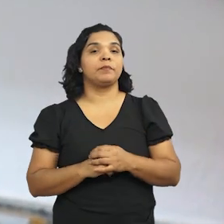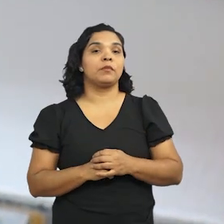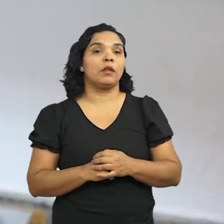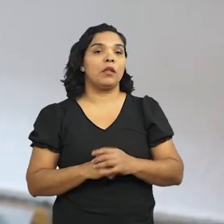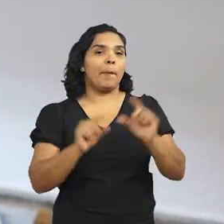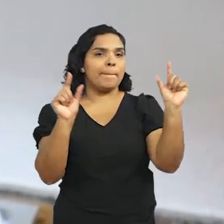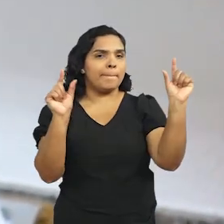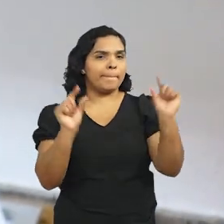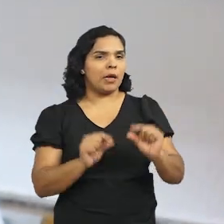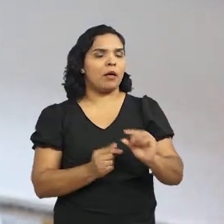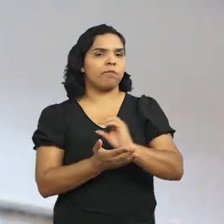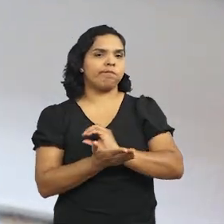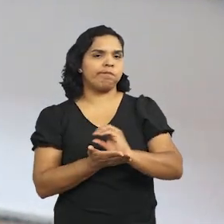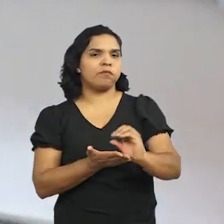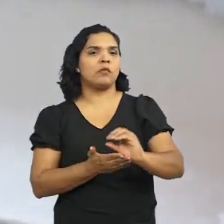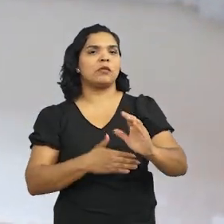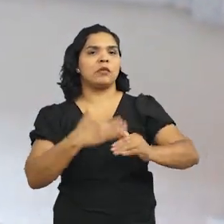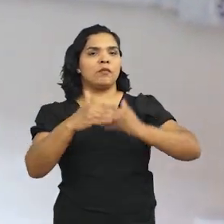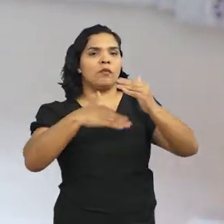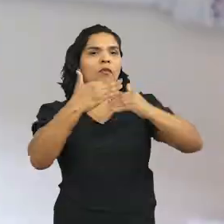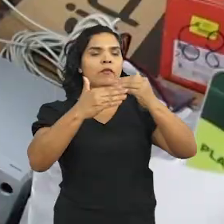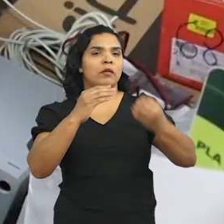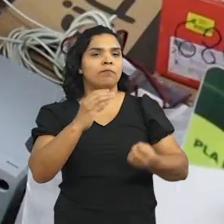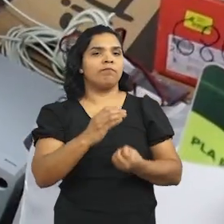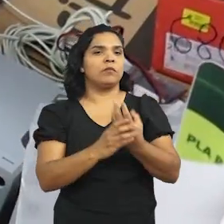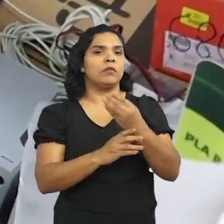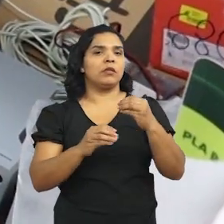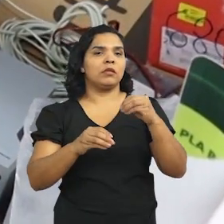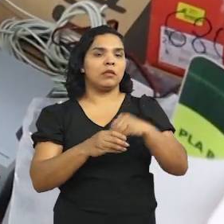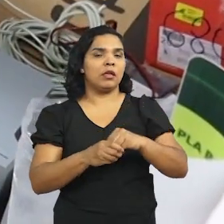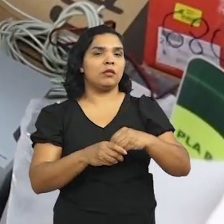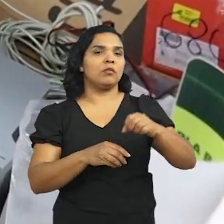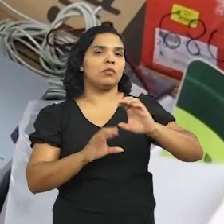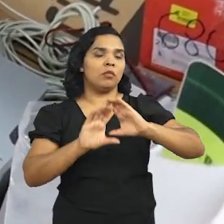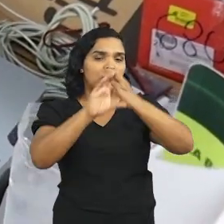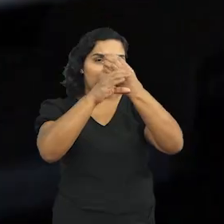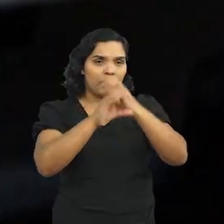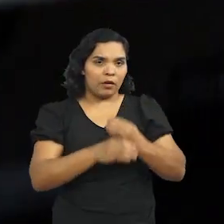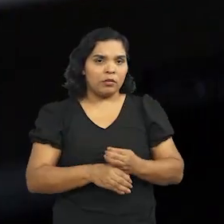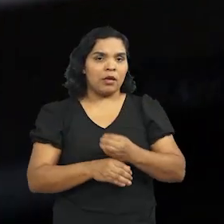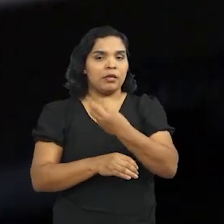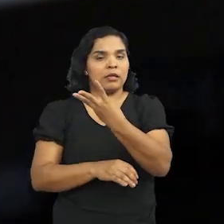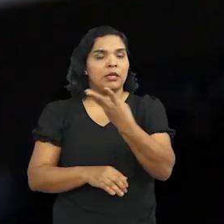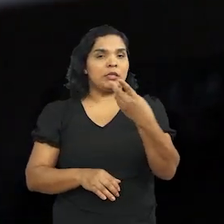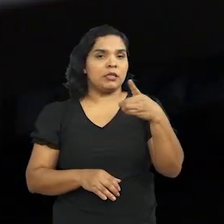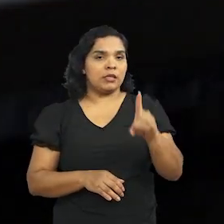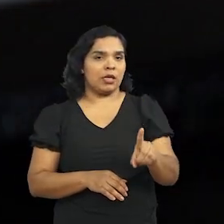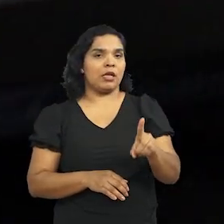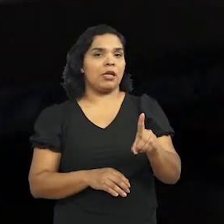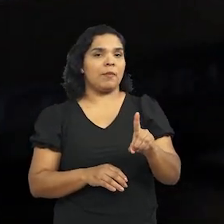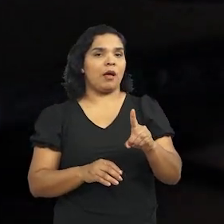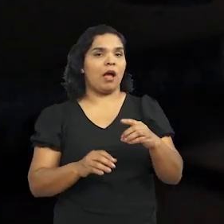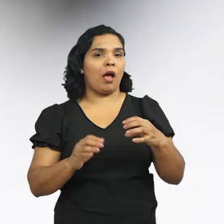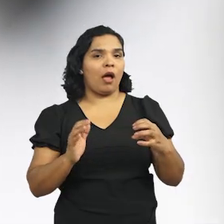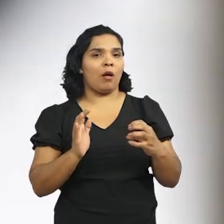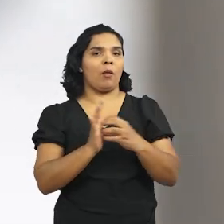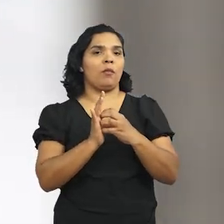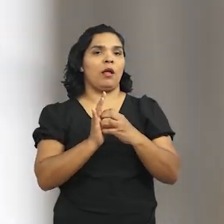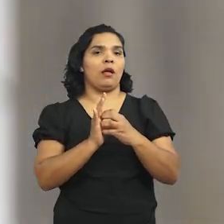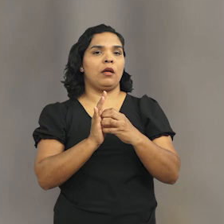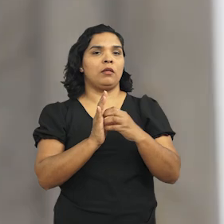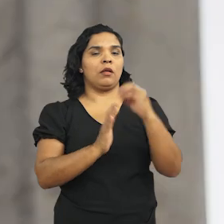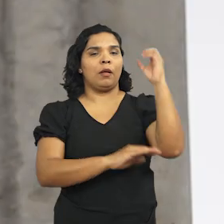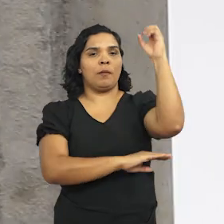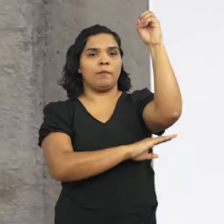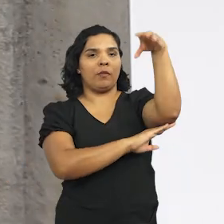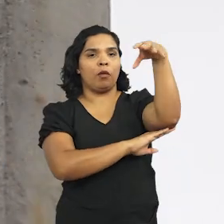O monitor de baixo custo foi todo desenvolvido dentro dos laboratórios da UFC. Ele é impresso em 3D sob medida para ser acoplado